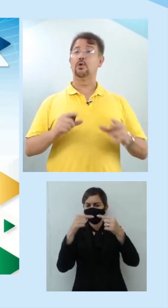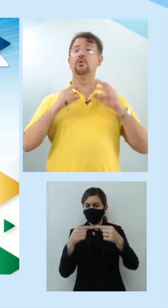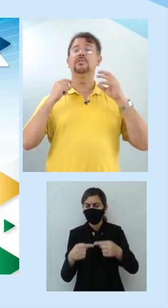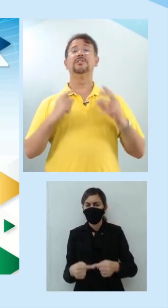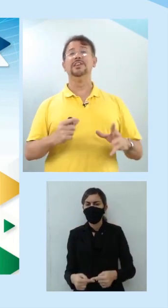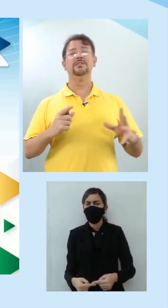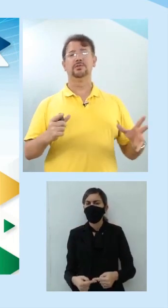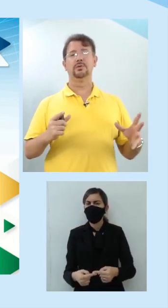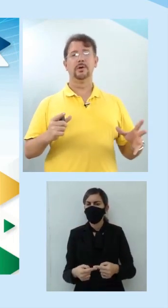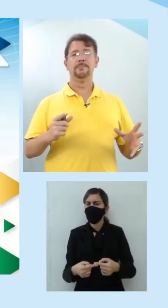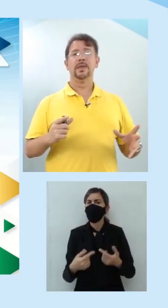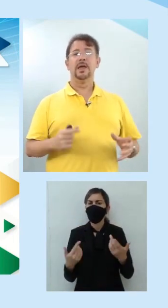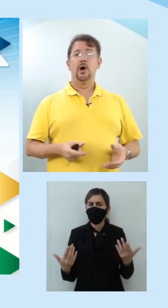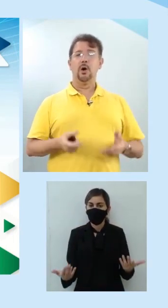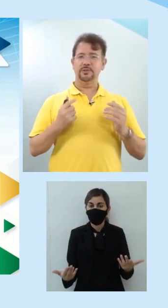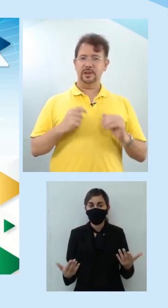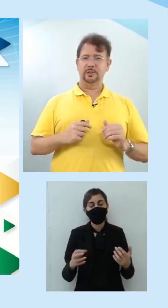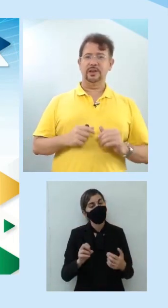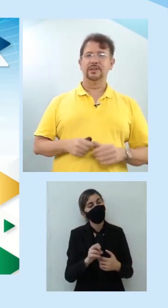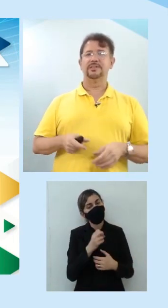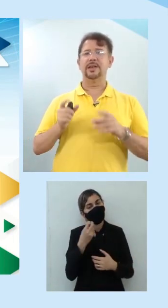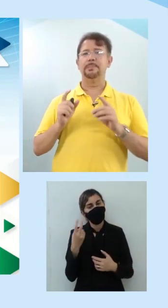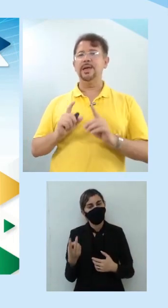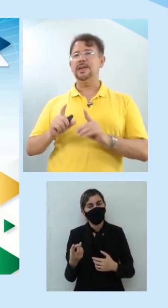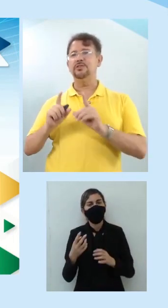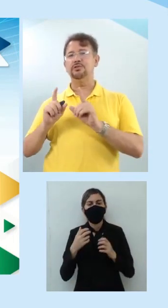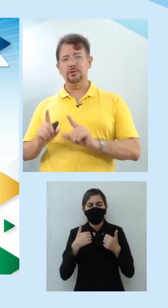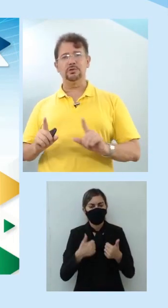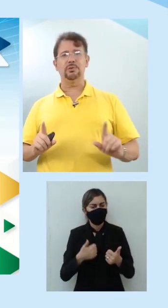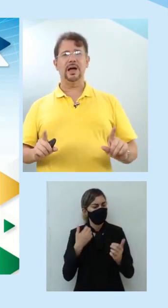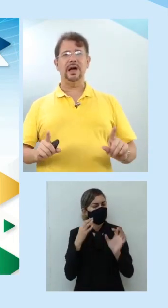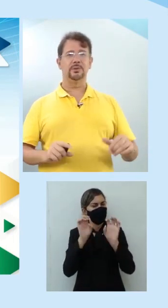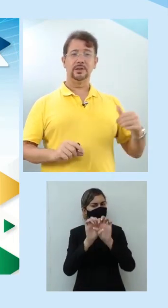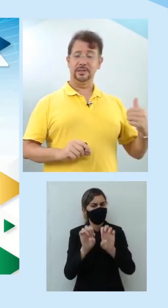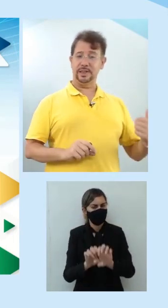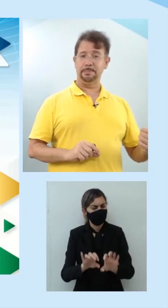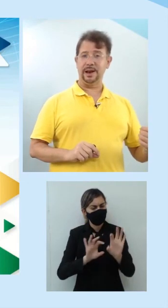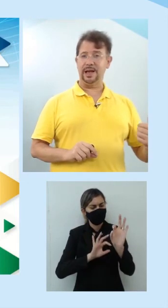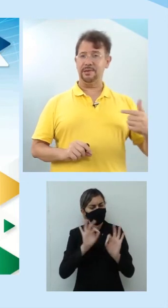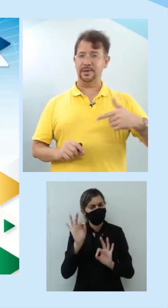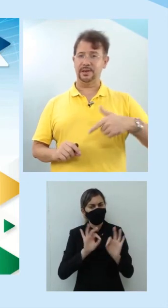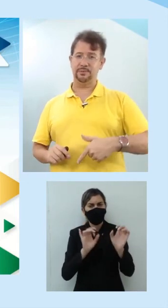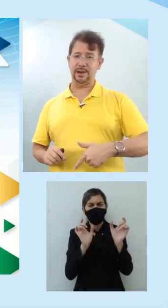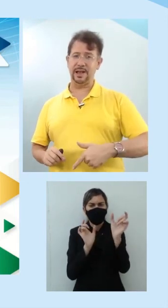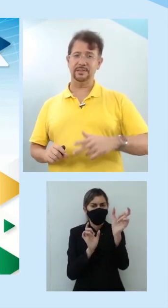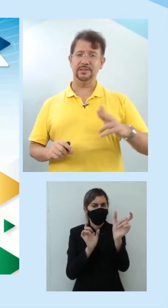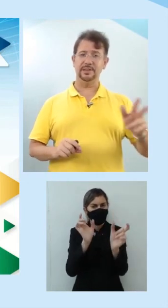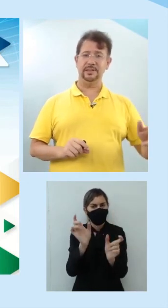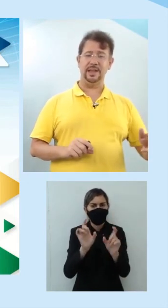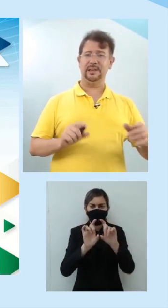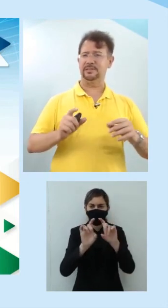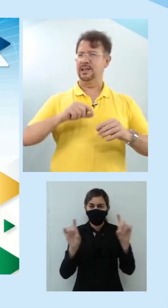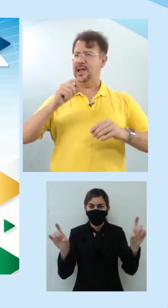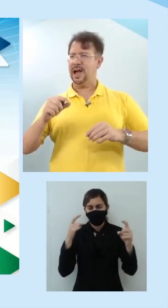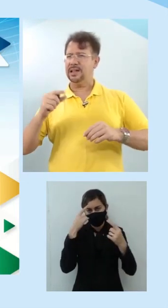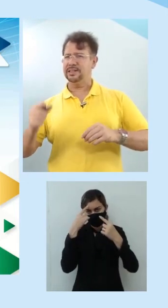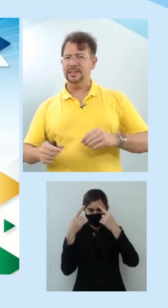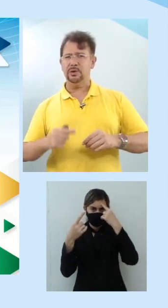coeso, conciso. Ou seja, ser bem estruturado, ter palavras, frases e